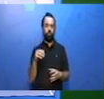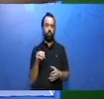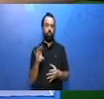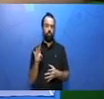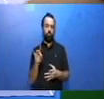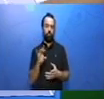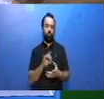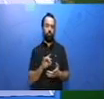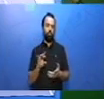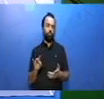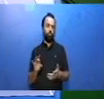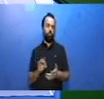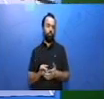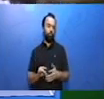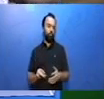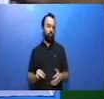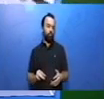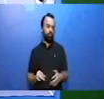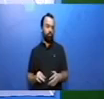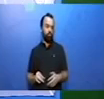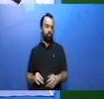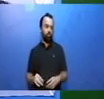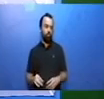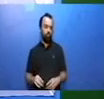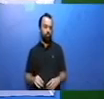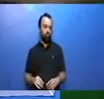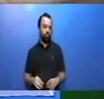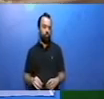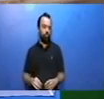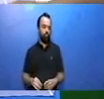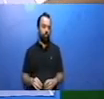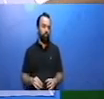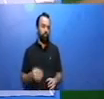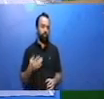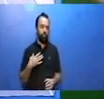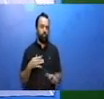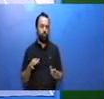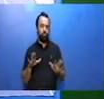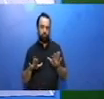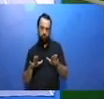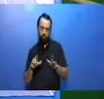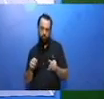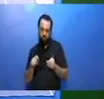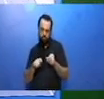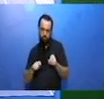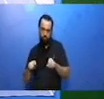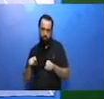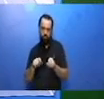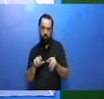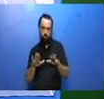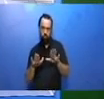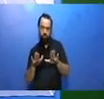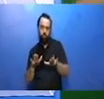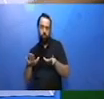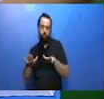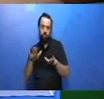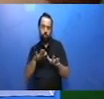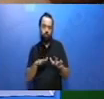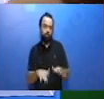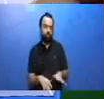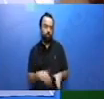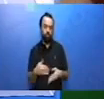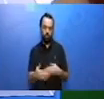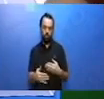fiz lá na minha casa, juntei, eu não colei, tá vendo? Eu só coloquei cada um no seu lugar para depois eu conferir, para ver se